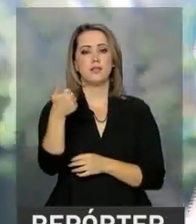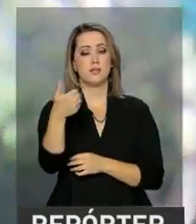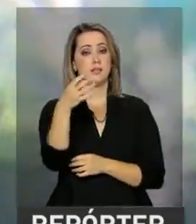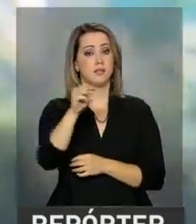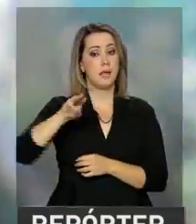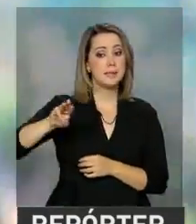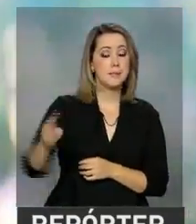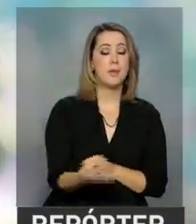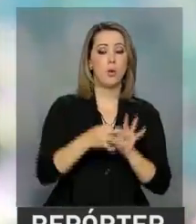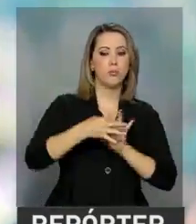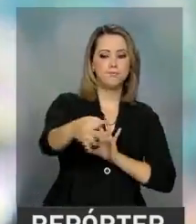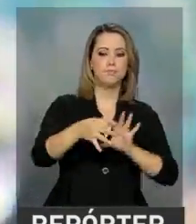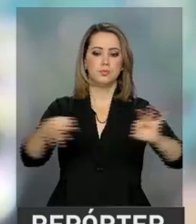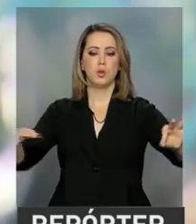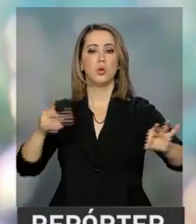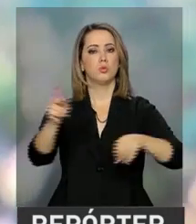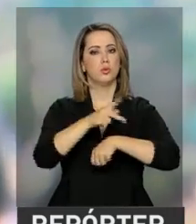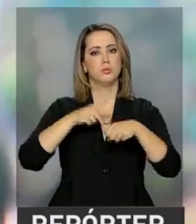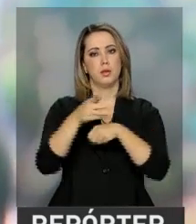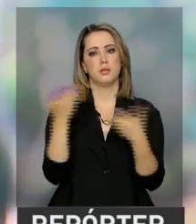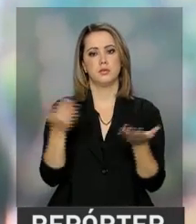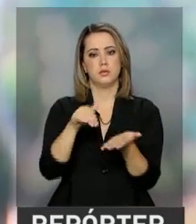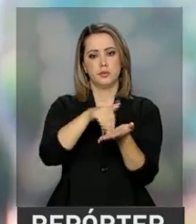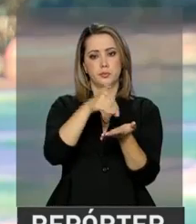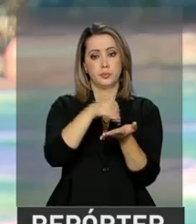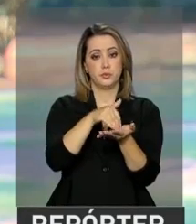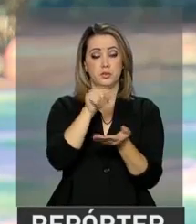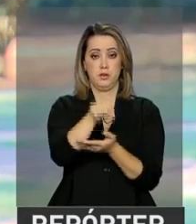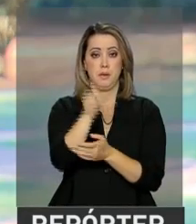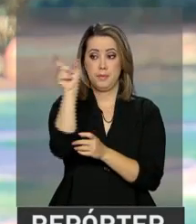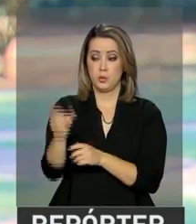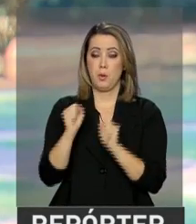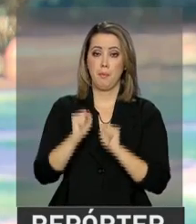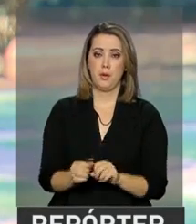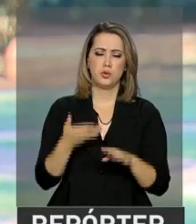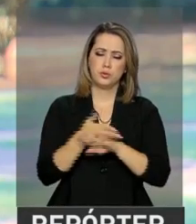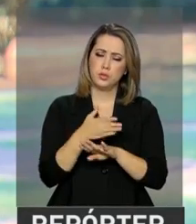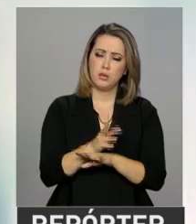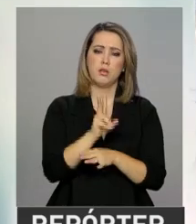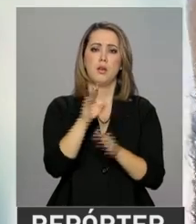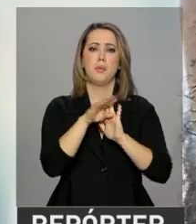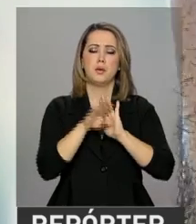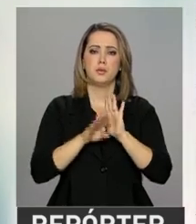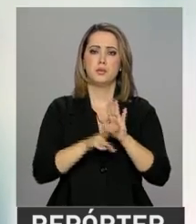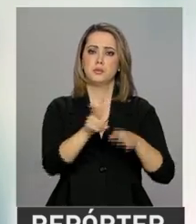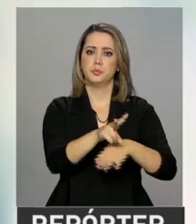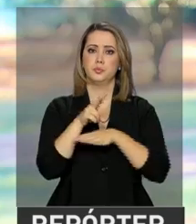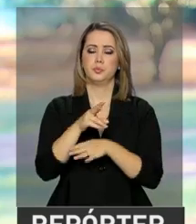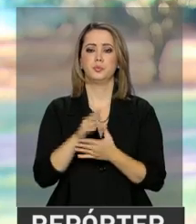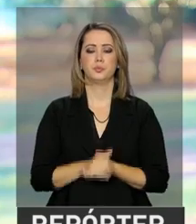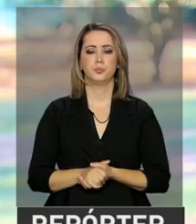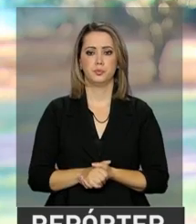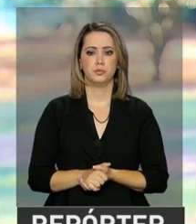hectares em todo o país com o cadastro ambiental Rural o agricultor poderá acessar programas de Crédito Rural